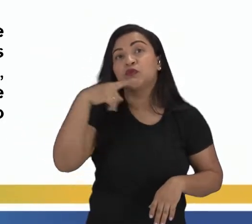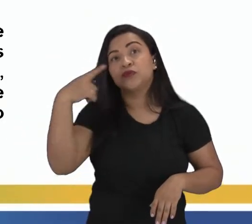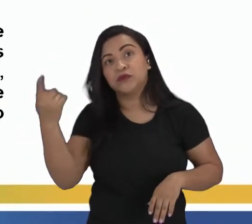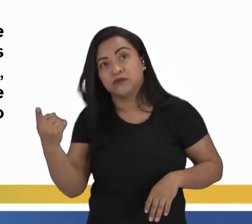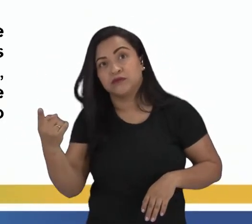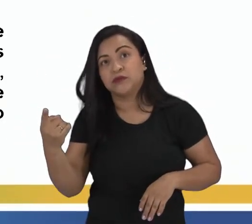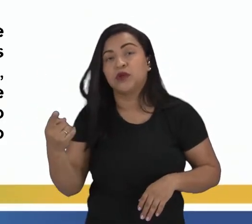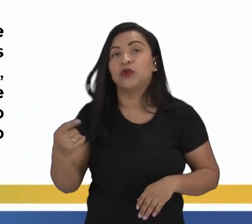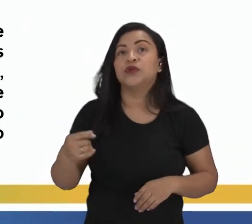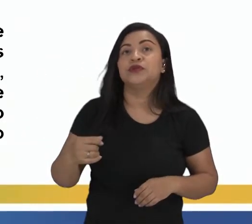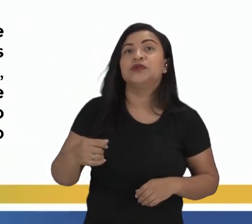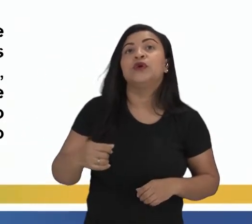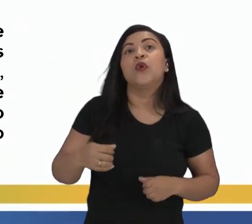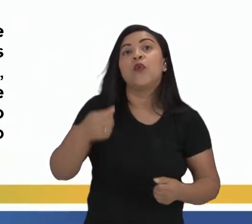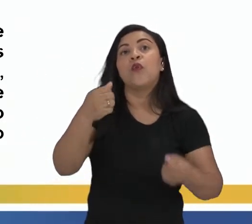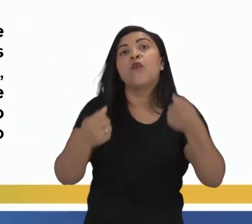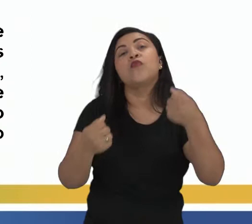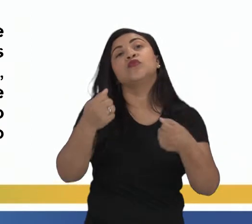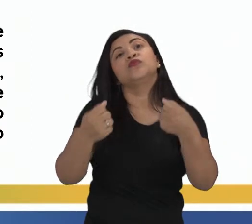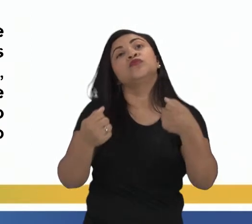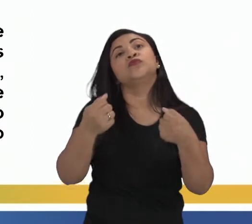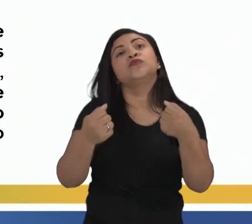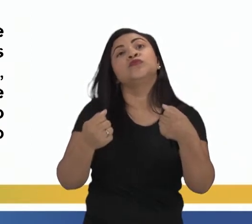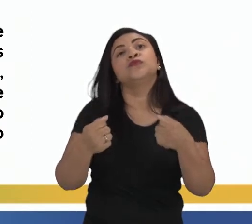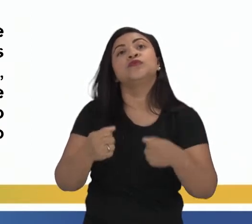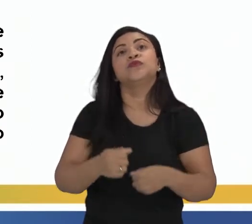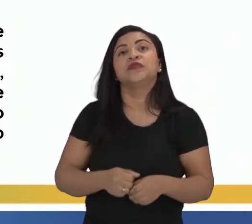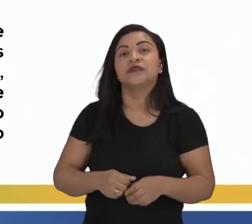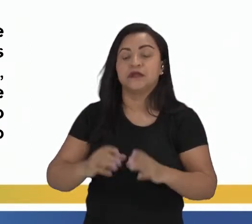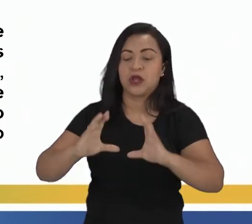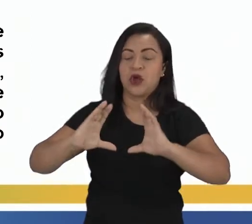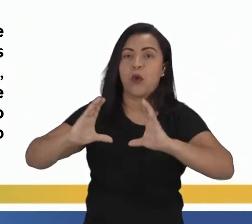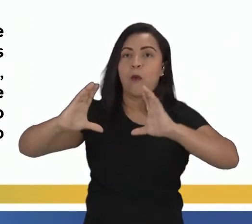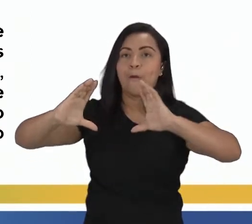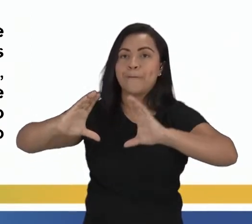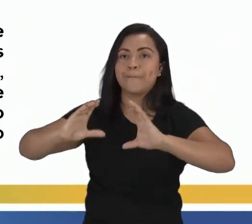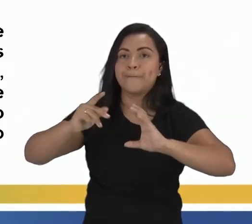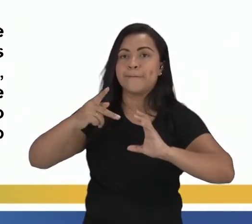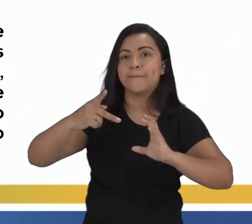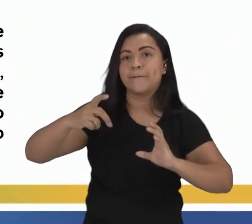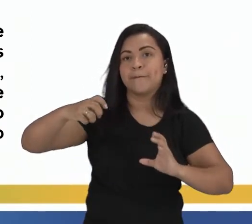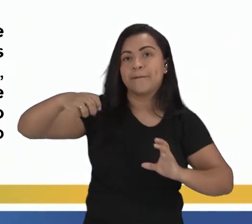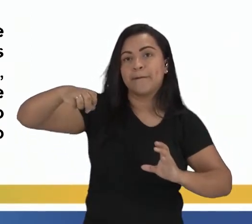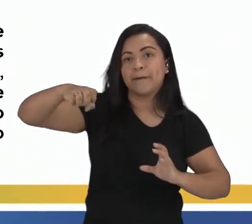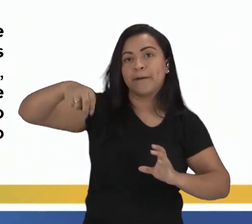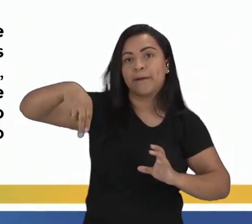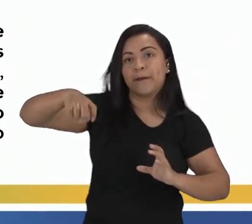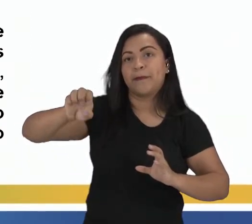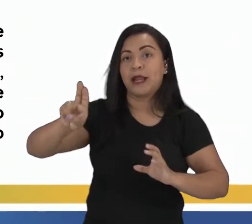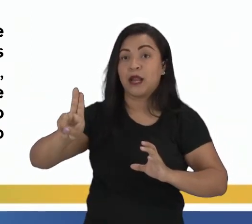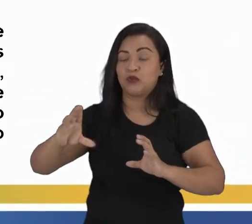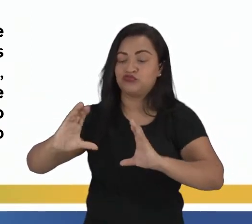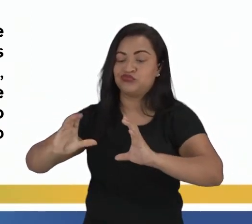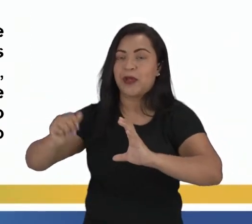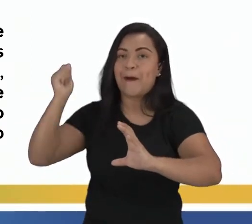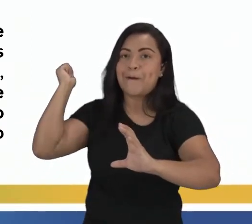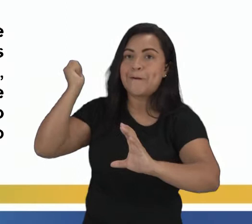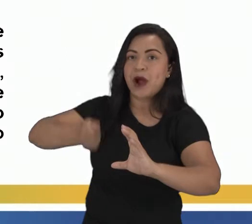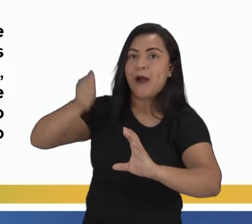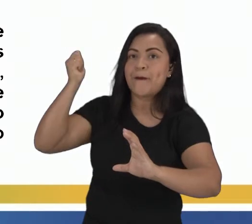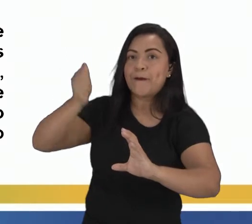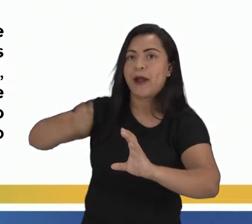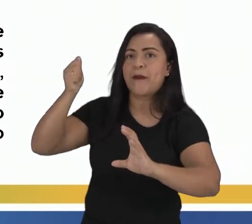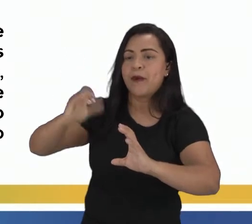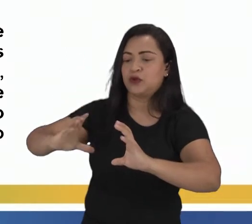de madeira para testar a pressão dos pneus dos caminhões. Ao batermos nos pneus, exercemos uma força sobre eles.